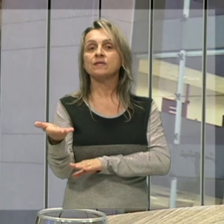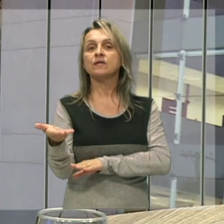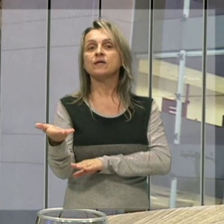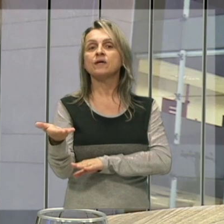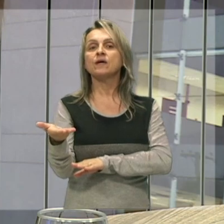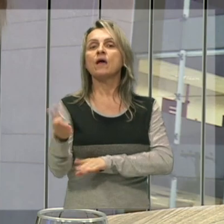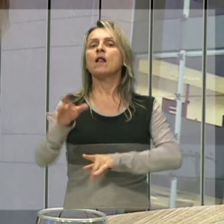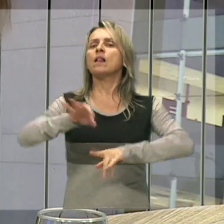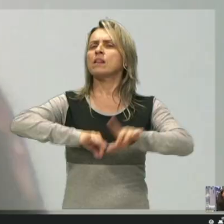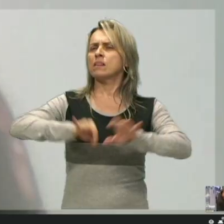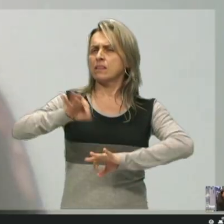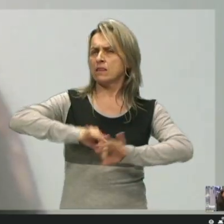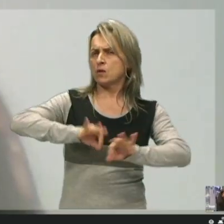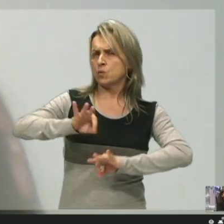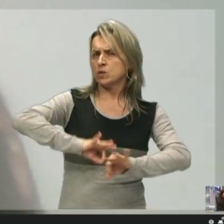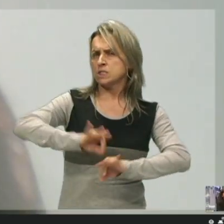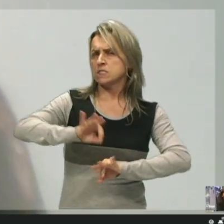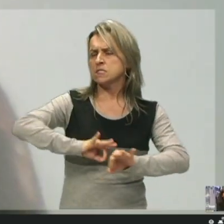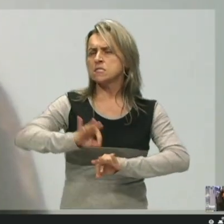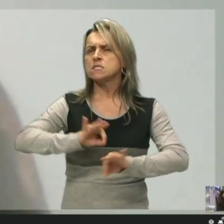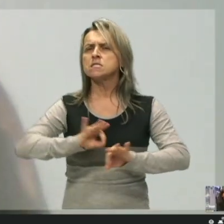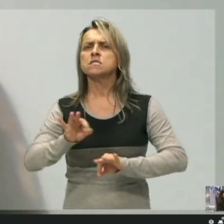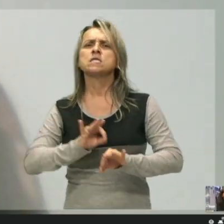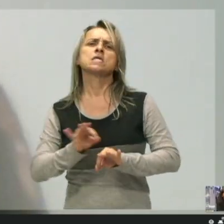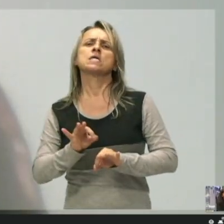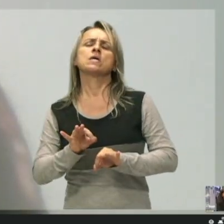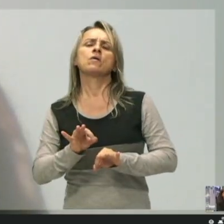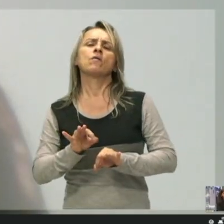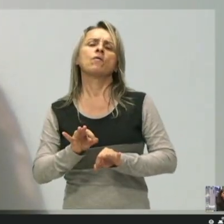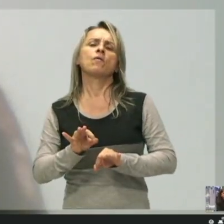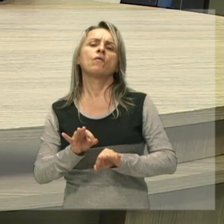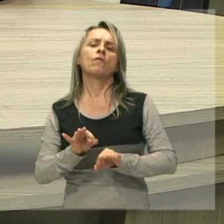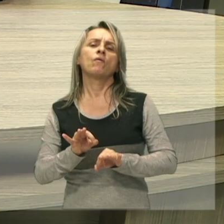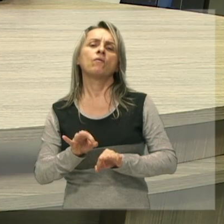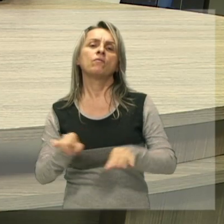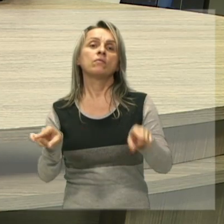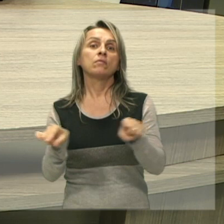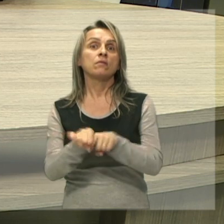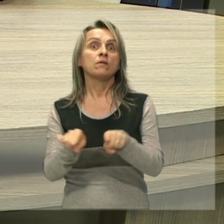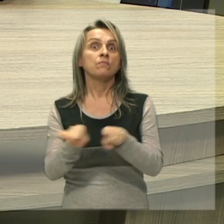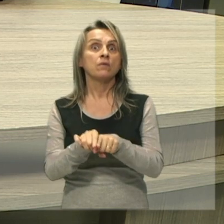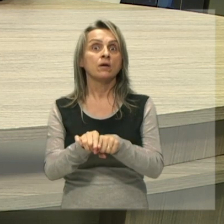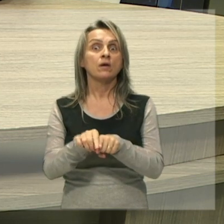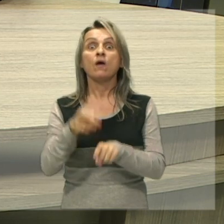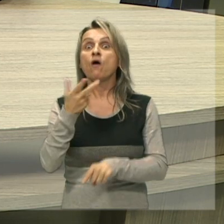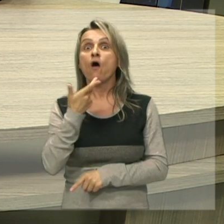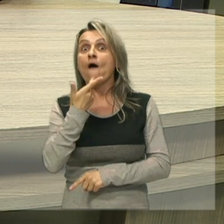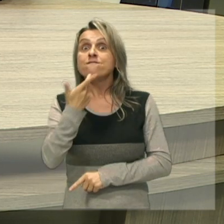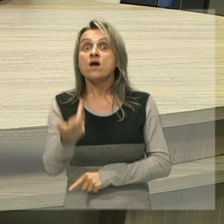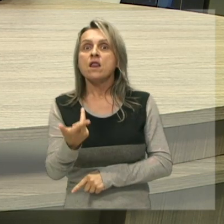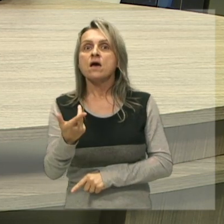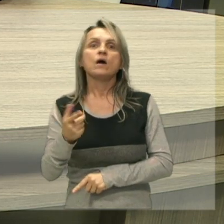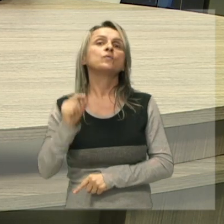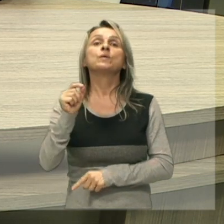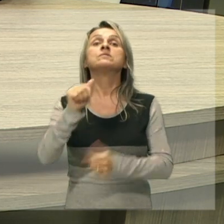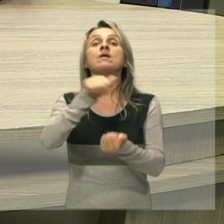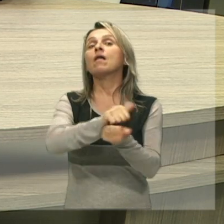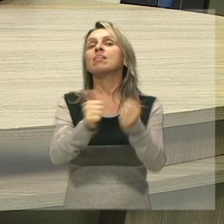na organização e dizendo realmente qual era a necessidade de adaptação desses eventos. Por